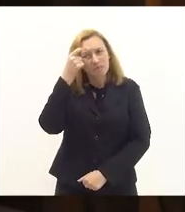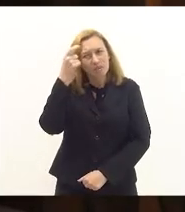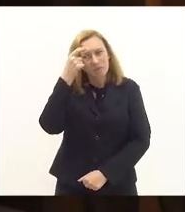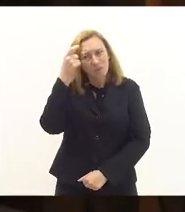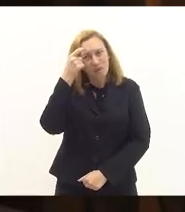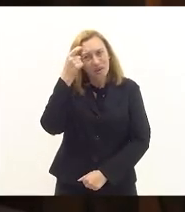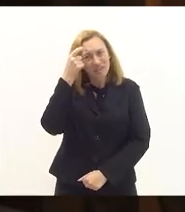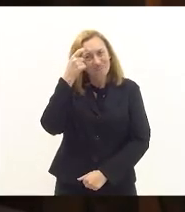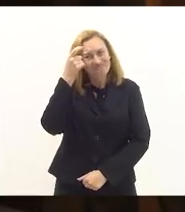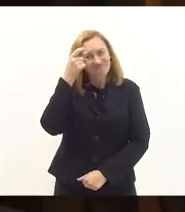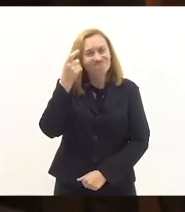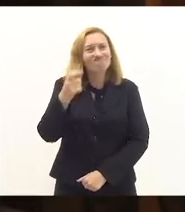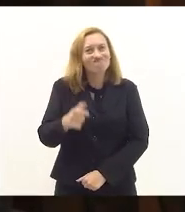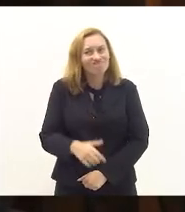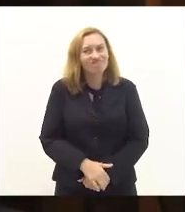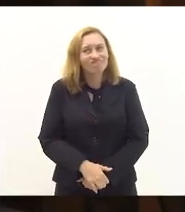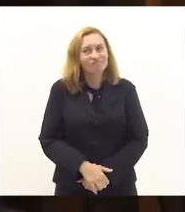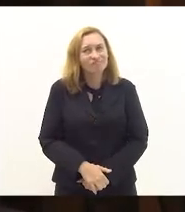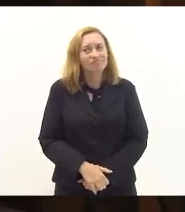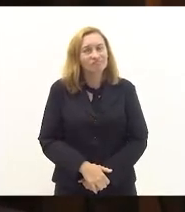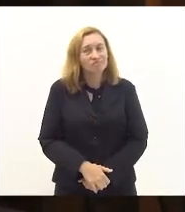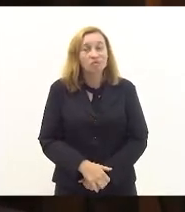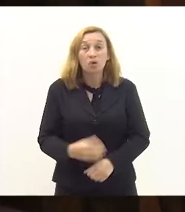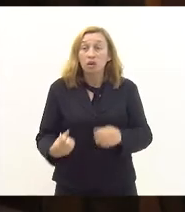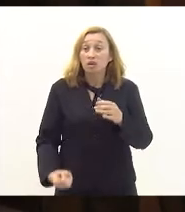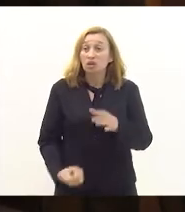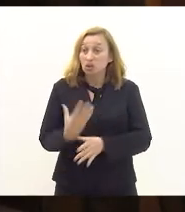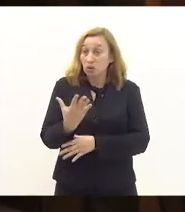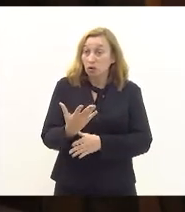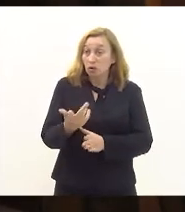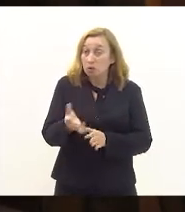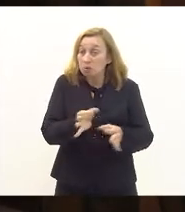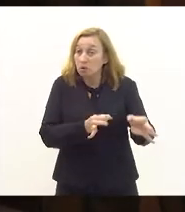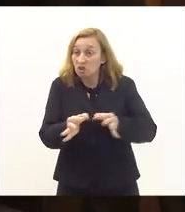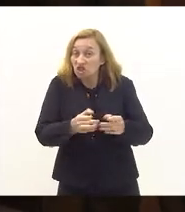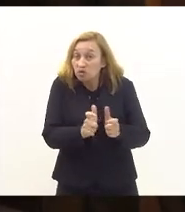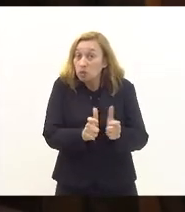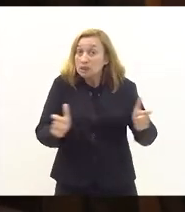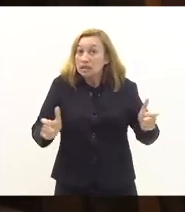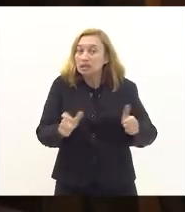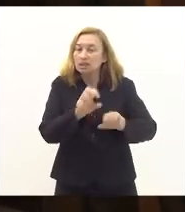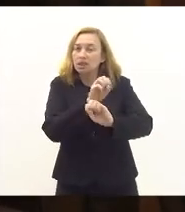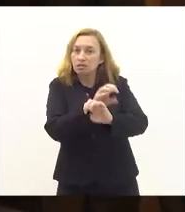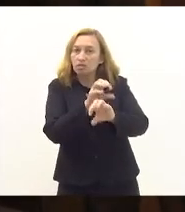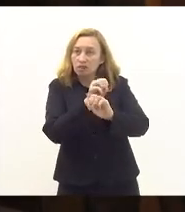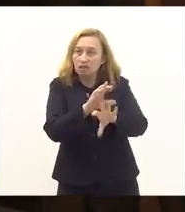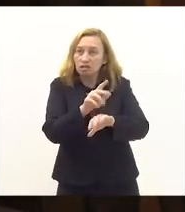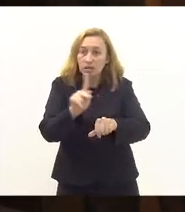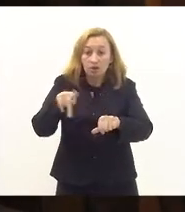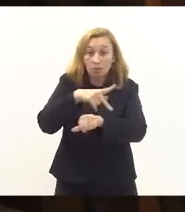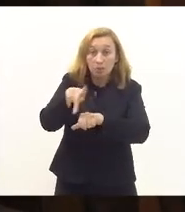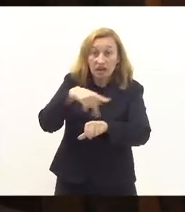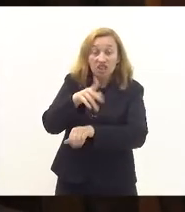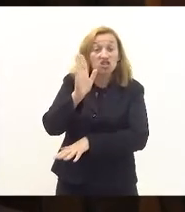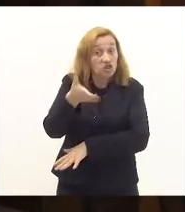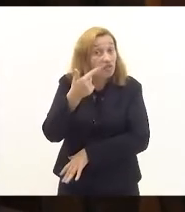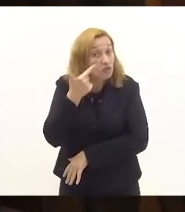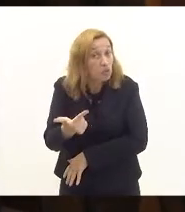gerou o maior projeto educacional que esse país já viu.